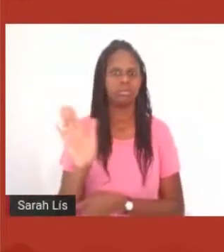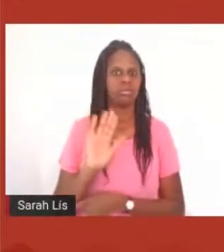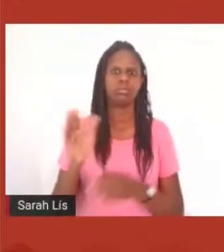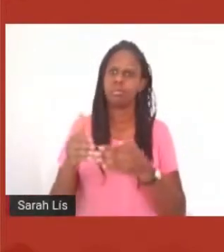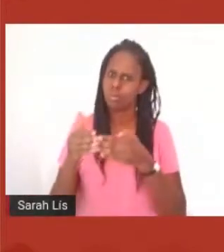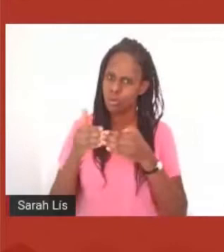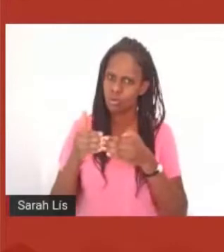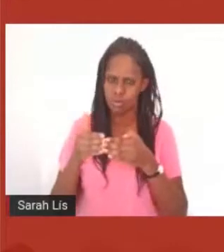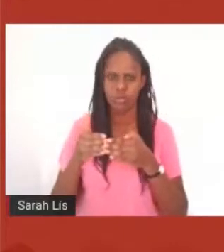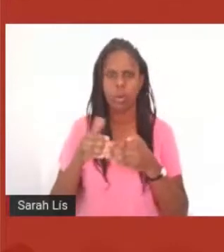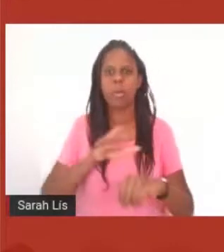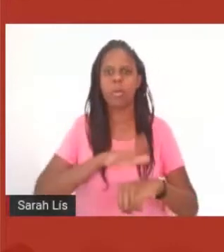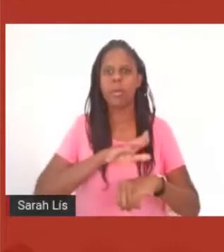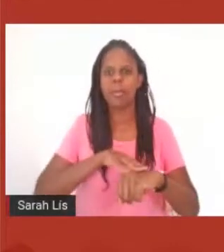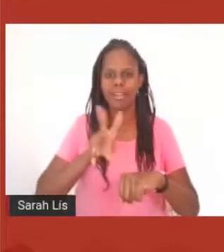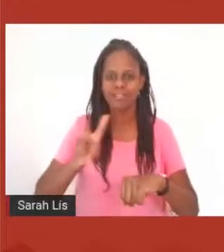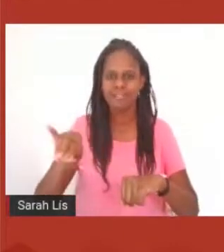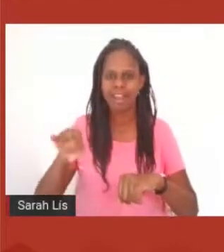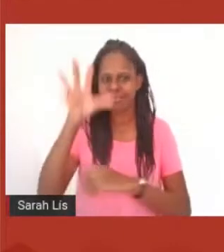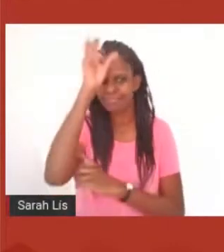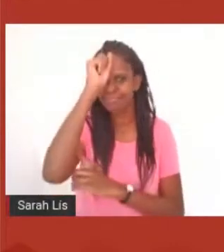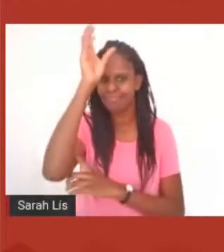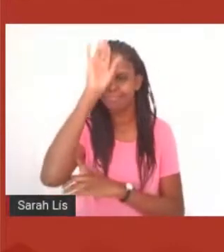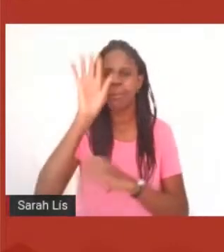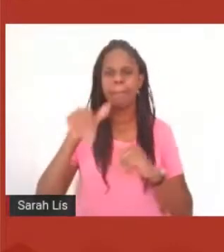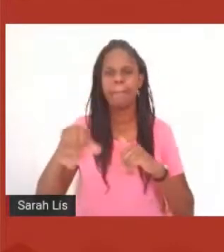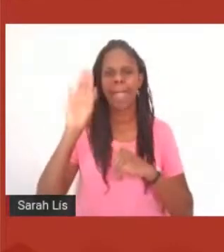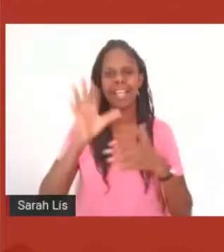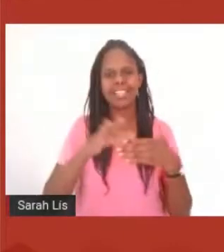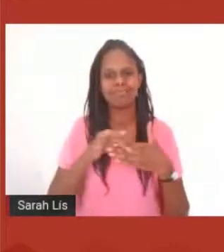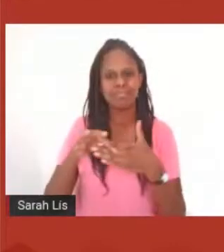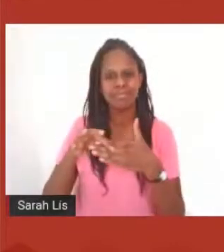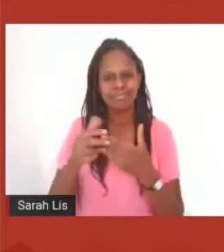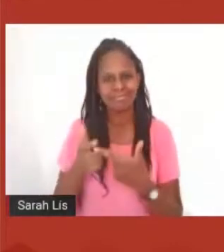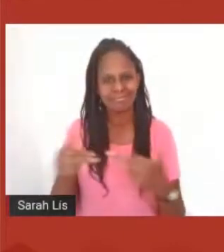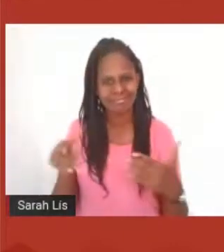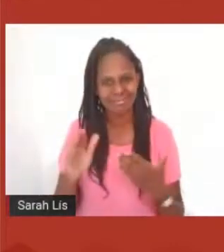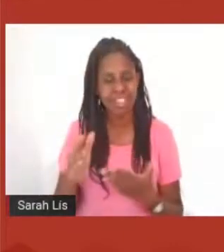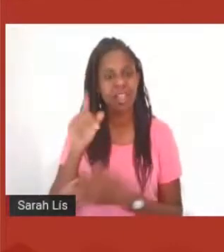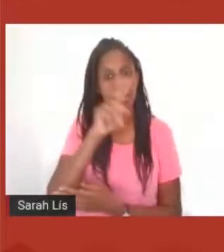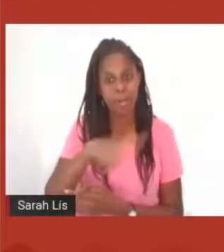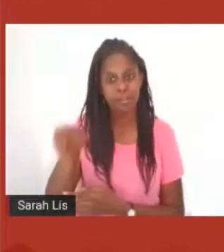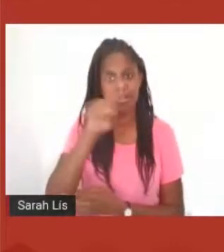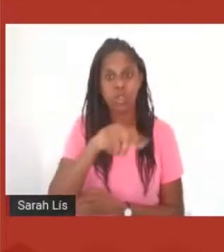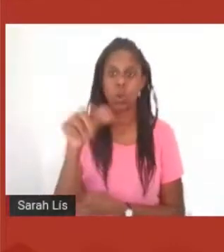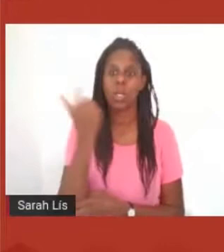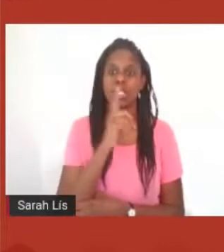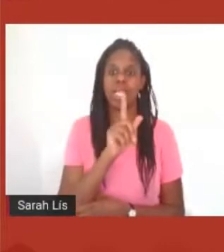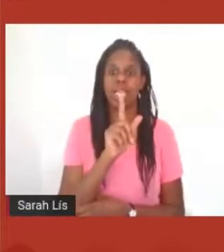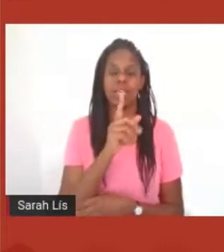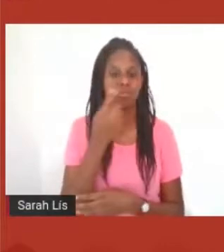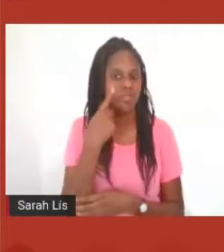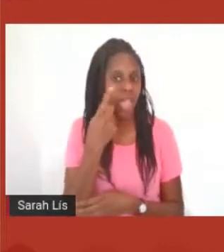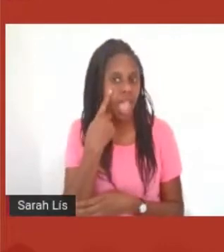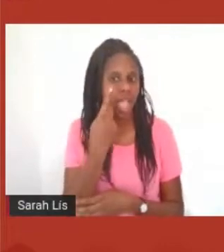da aprendizagem, né, autodirigida, que aí nós vamos solicitar que vocês façam essa consulta, tá